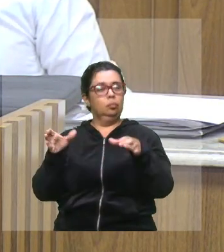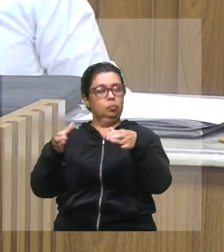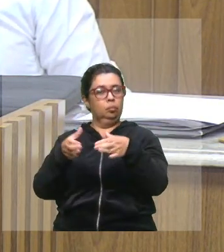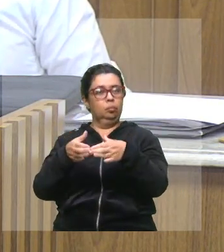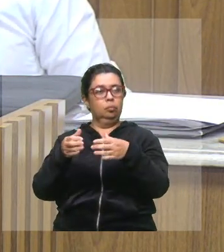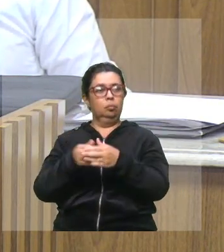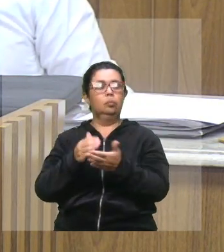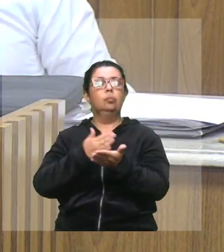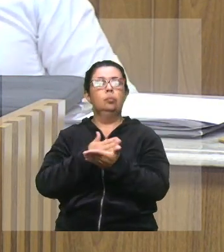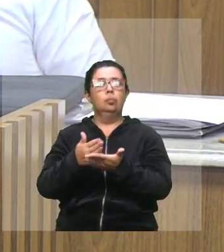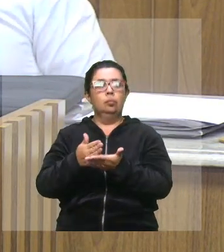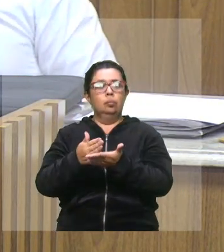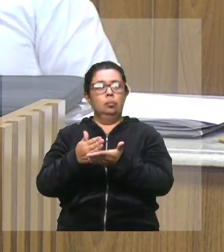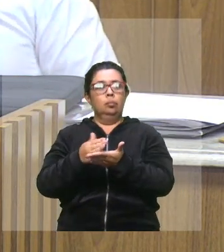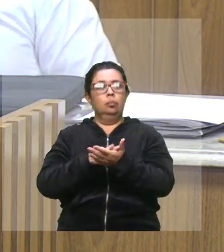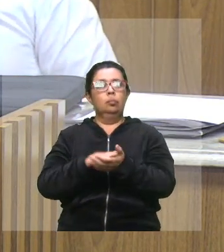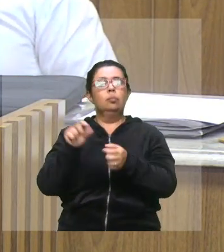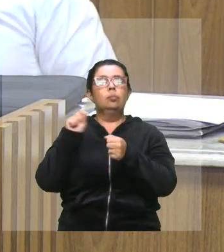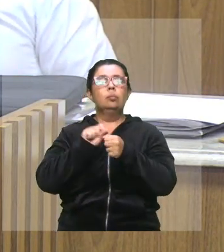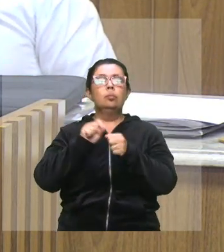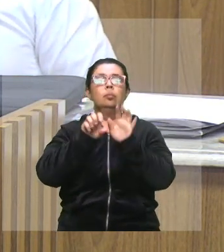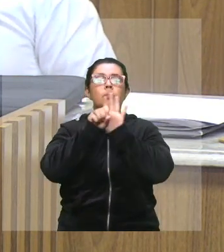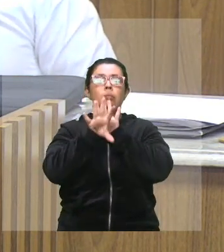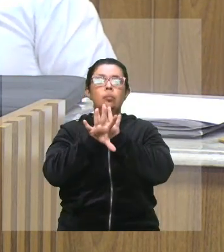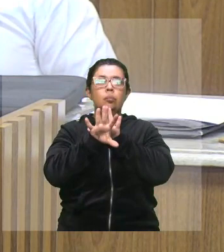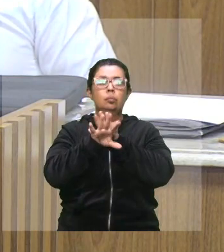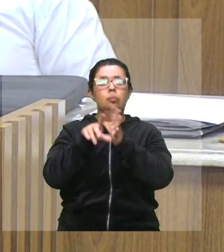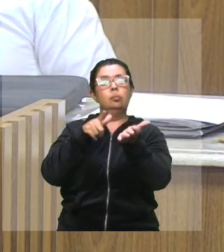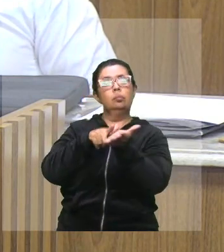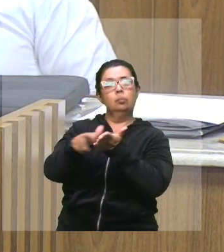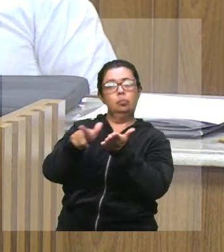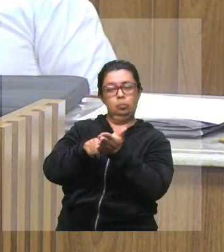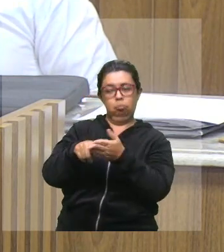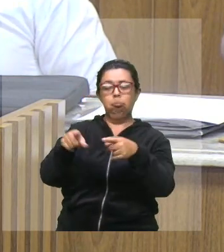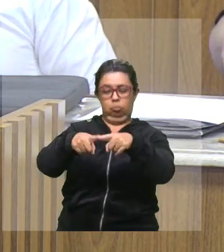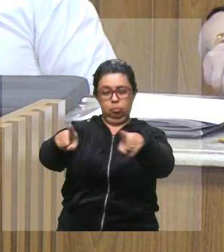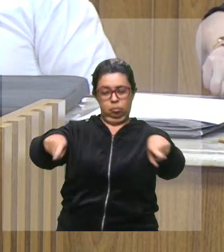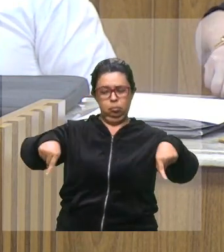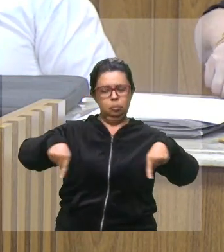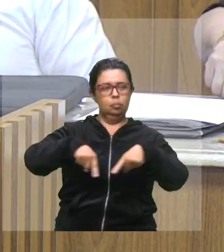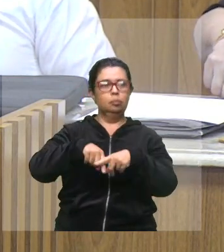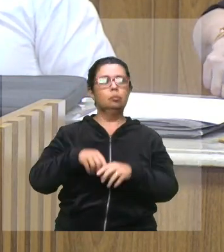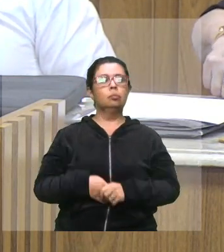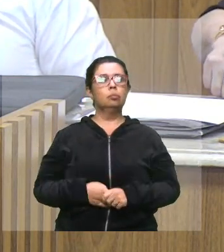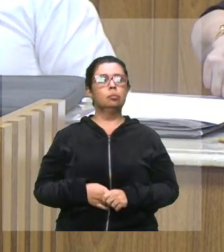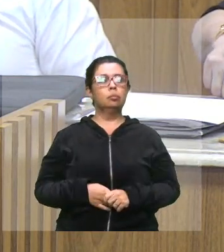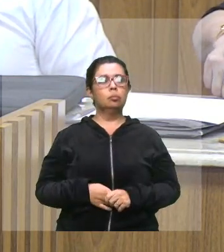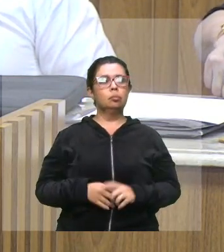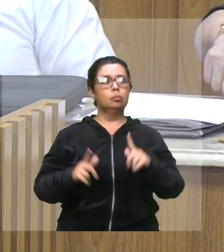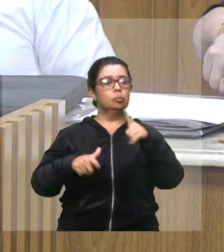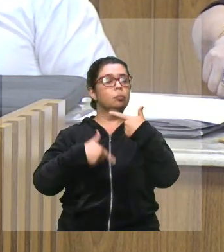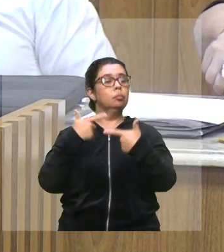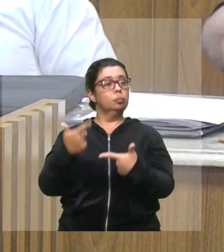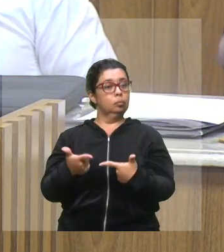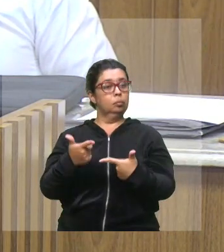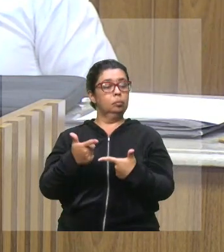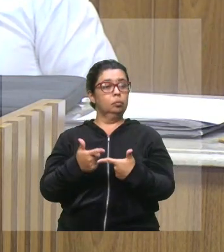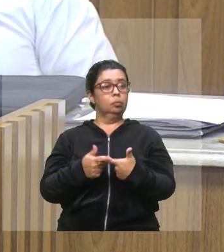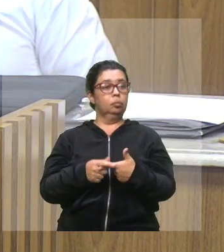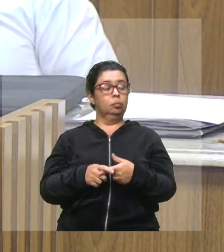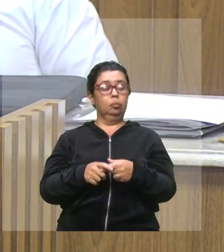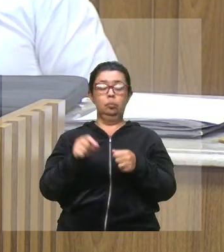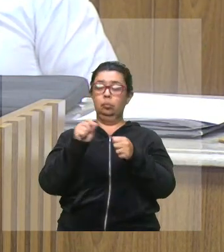começou a gente fazendo indicação para limpeza do local. E depois a gente acabou encaminhando